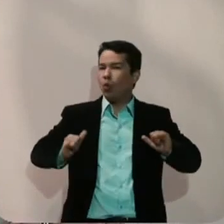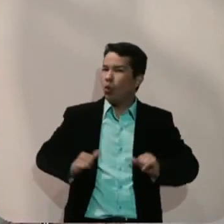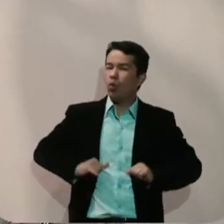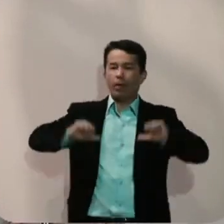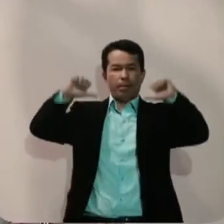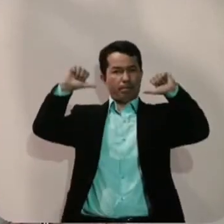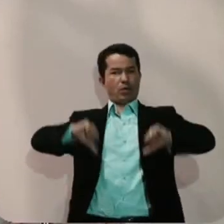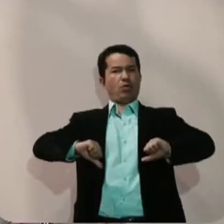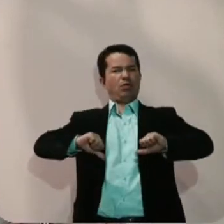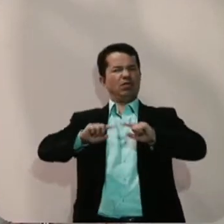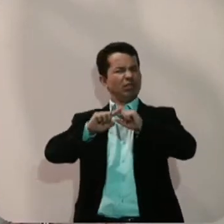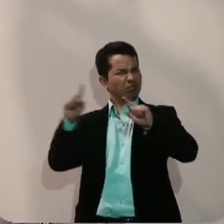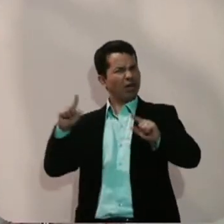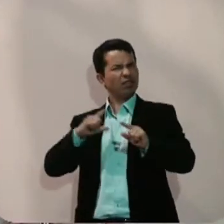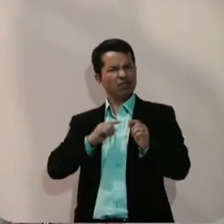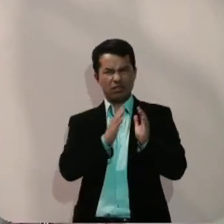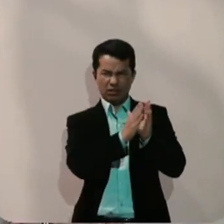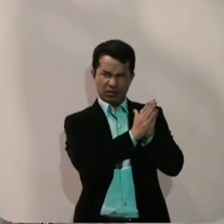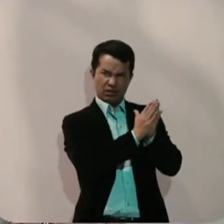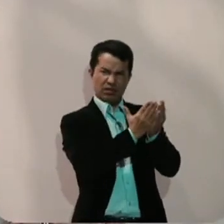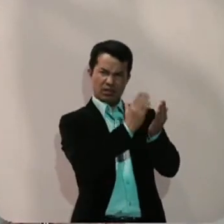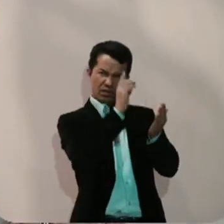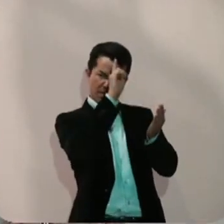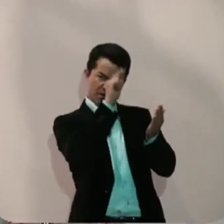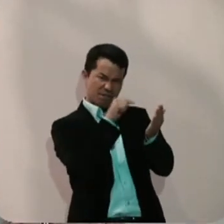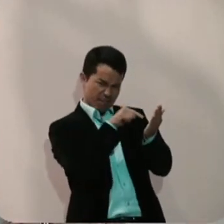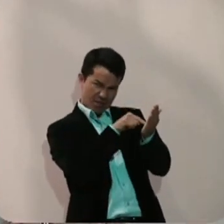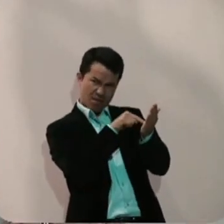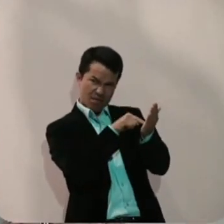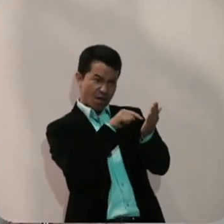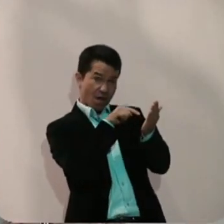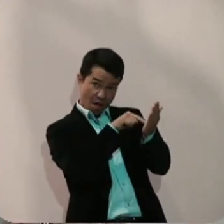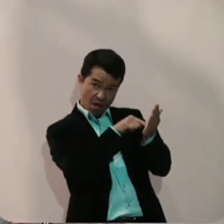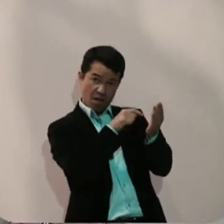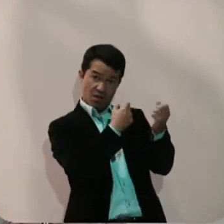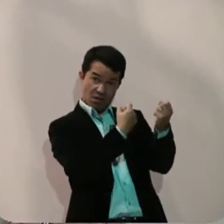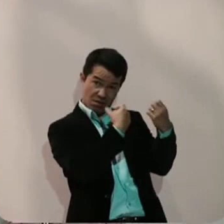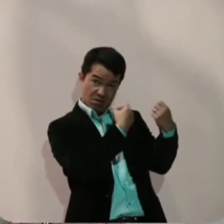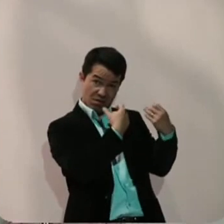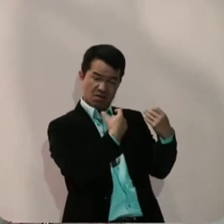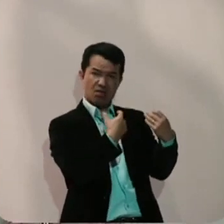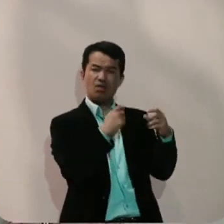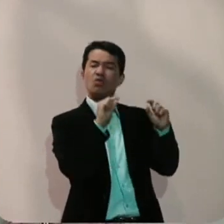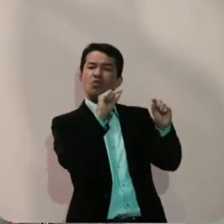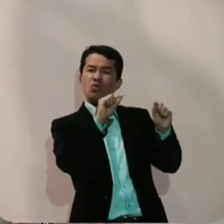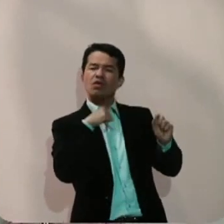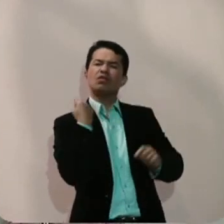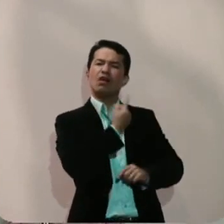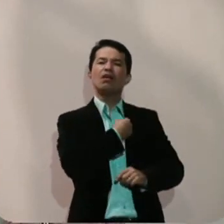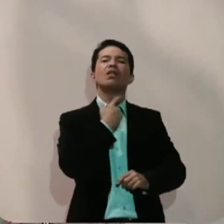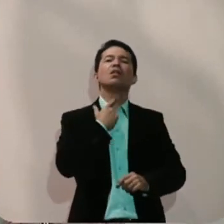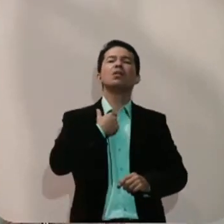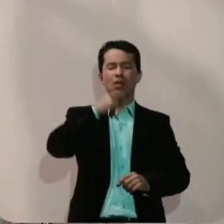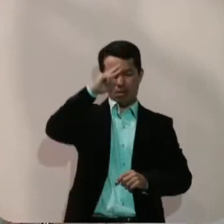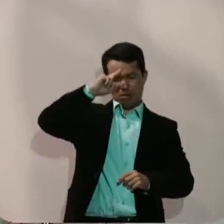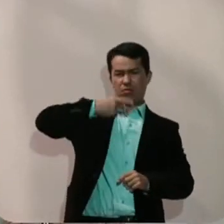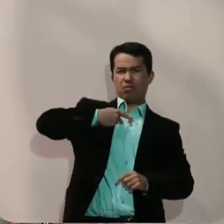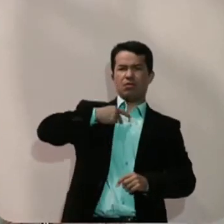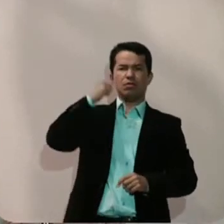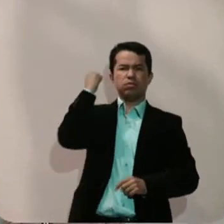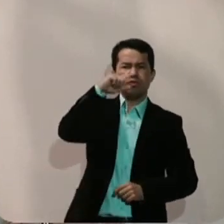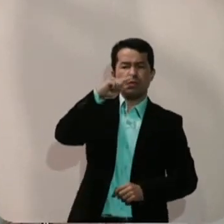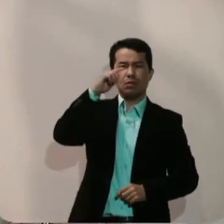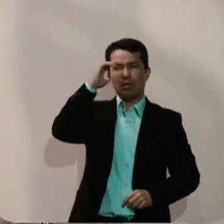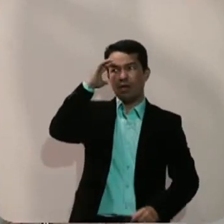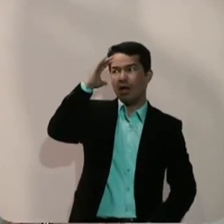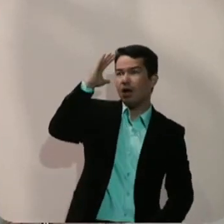sucesso na Bíblia não está na capacidade de ouvir os sonhos do nosso coração, mas de ouvir e obedecer